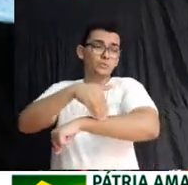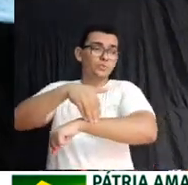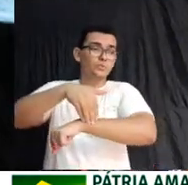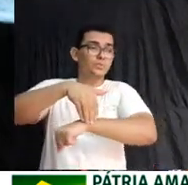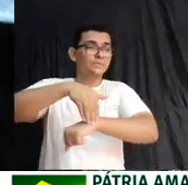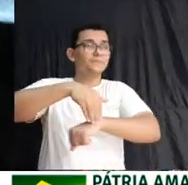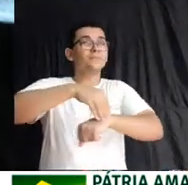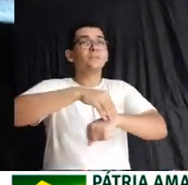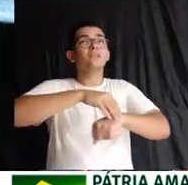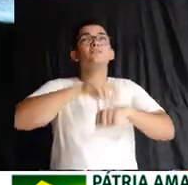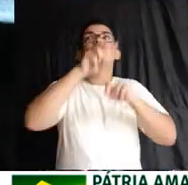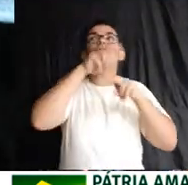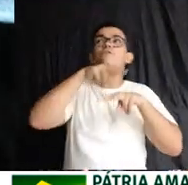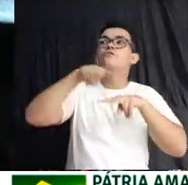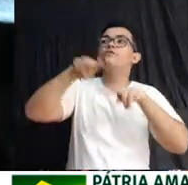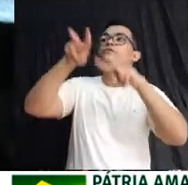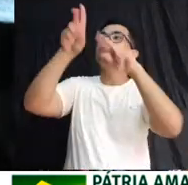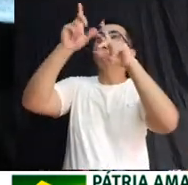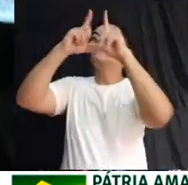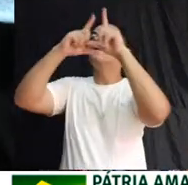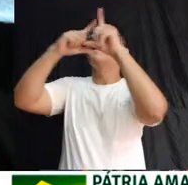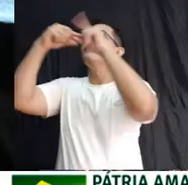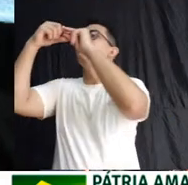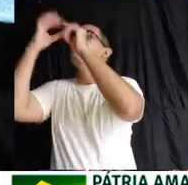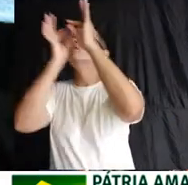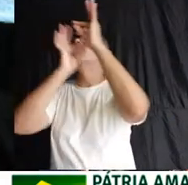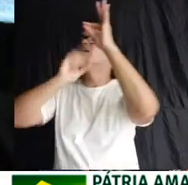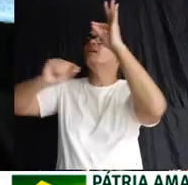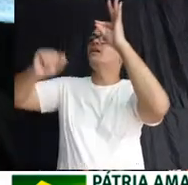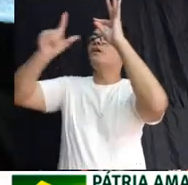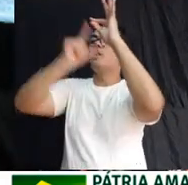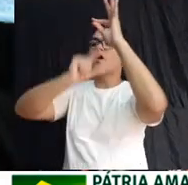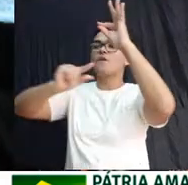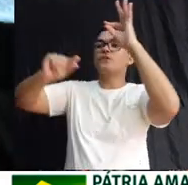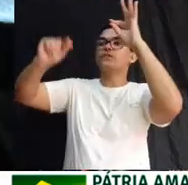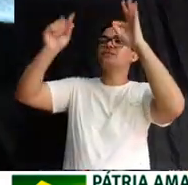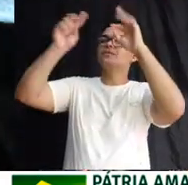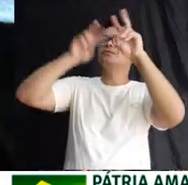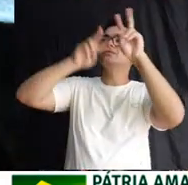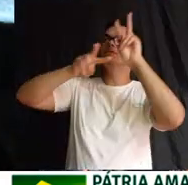falei com as estrelas e com a lua,